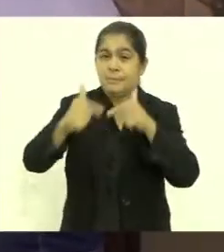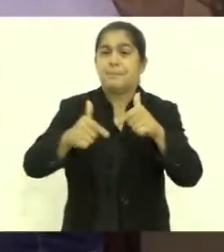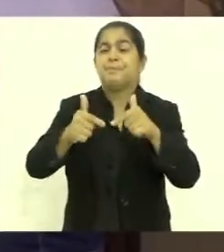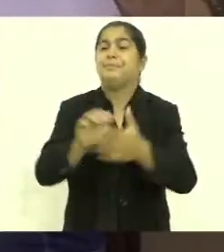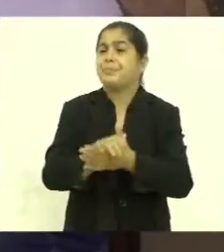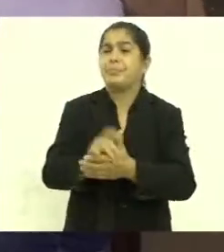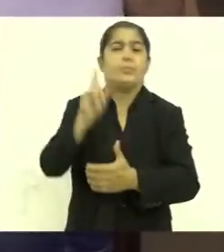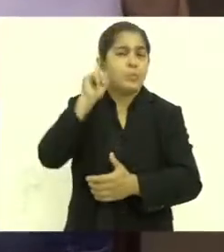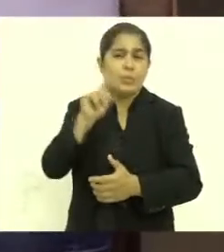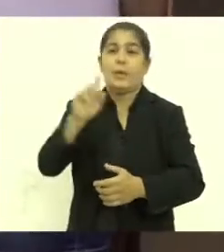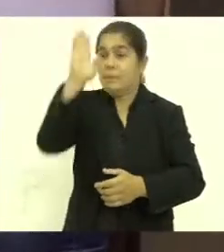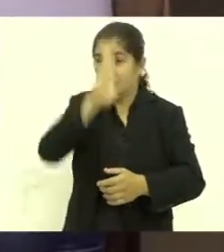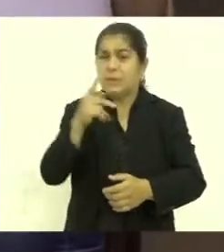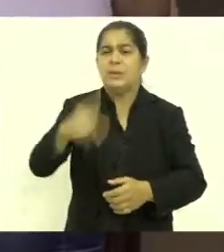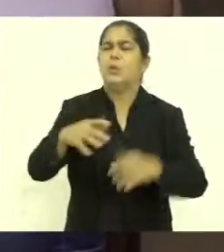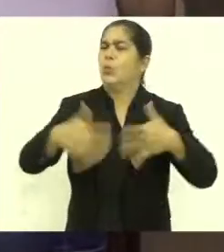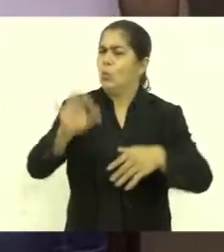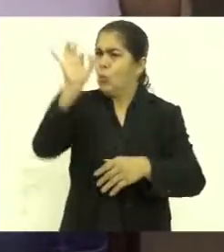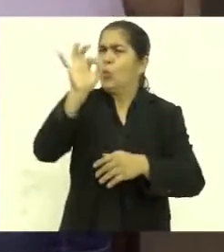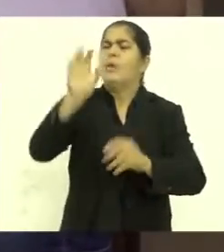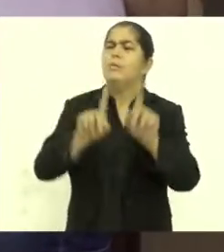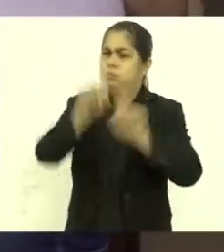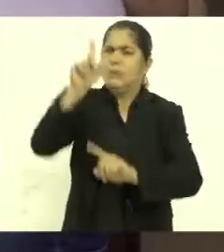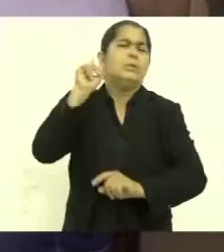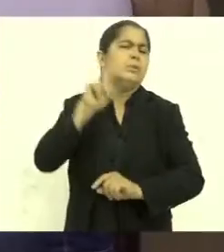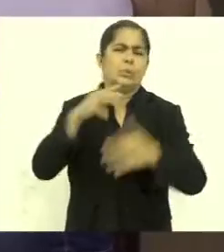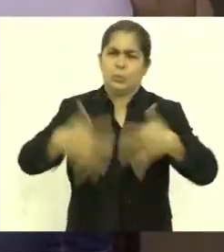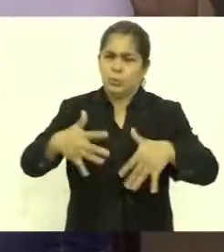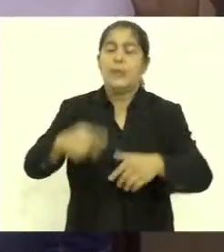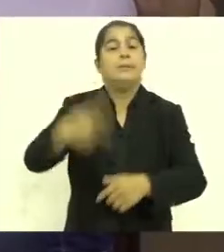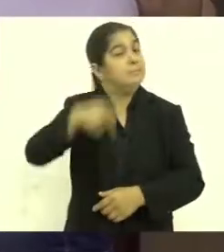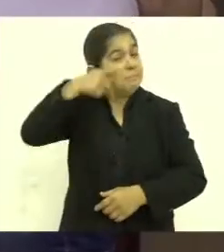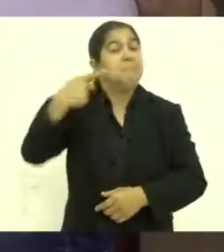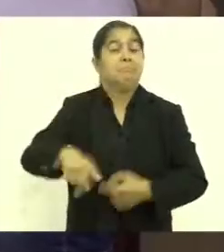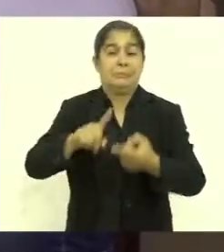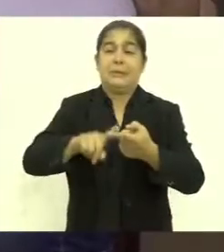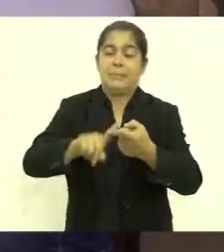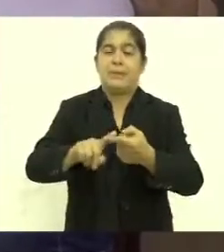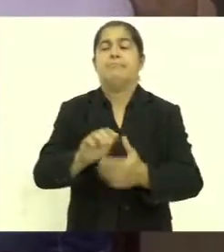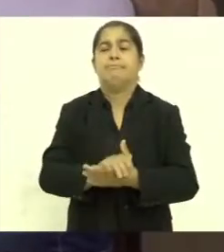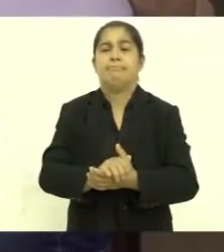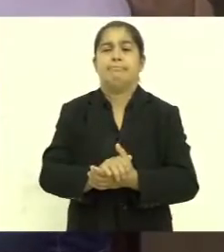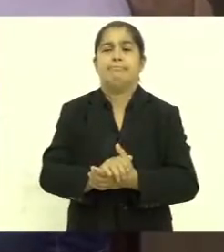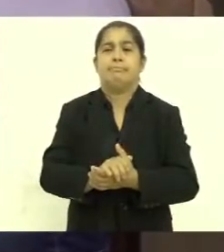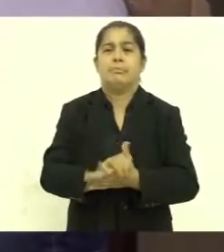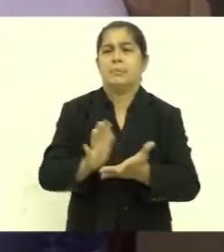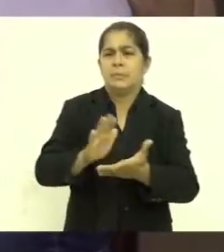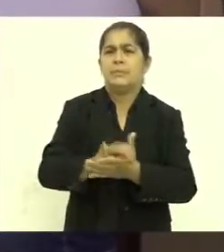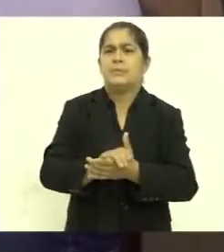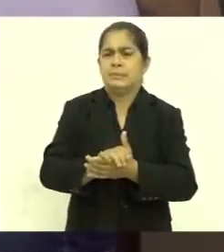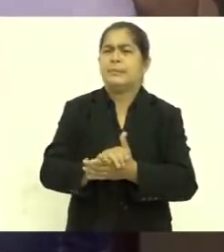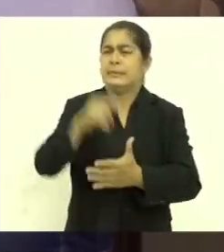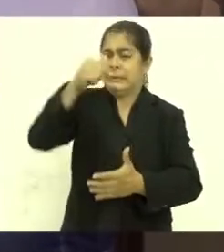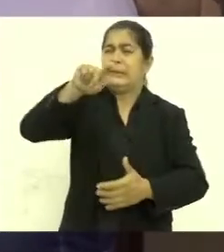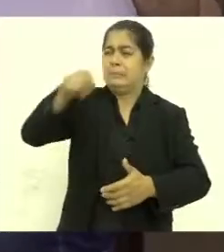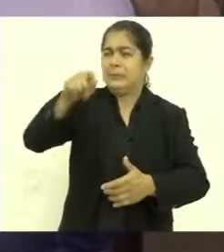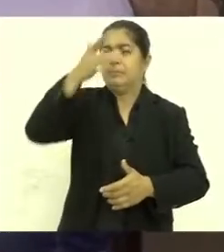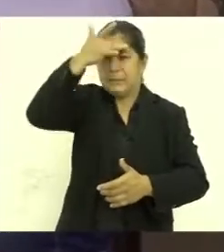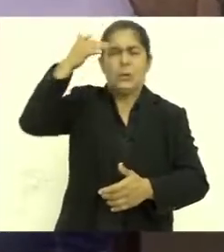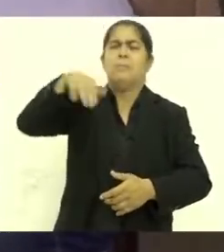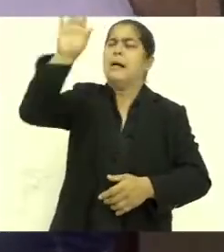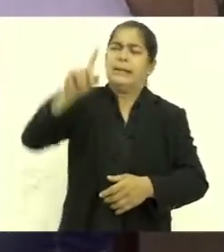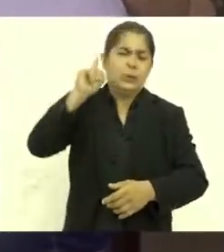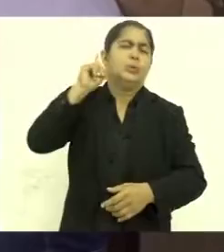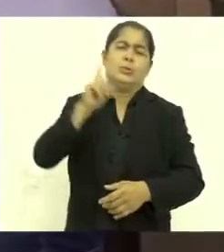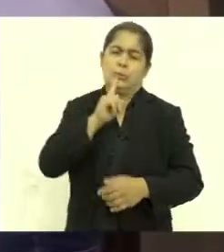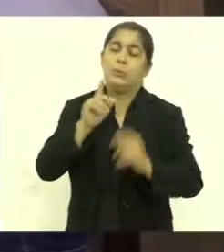né? E considerando que nós temos no Brasil um percentual significativo de pessoas surdas, aqui na Paraíba estima-se que temos